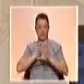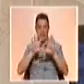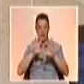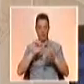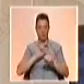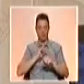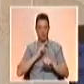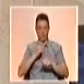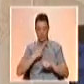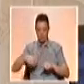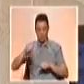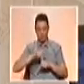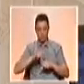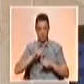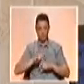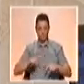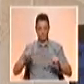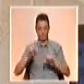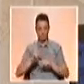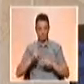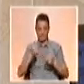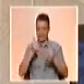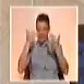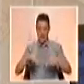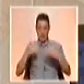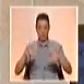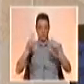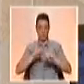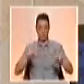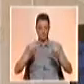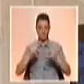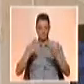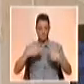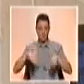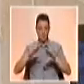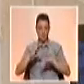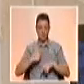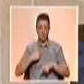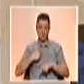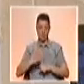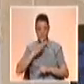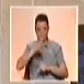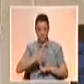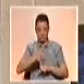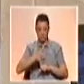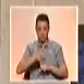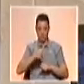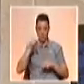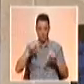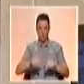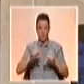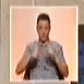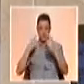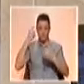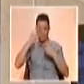queremos que a água não seja um bem caro, mas eu não sei se posso arriscar a dizer isto. Hoje eu